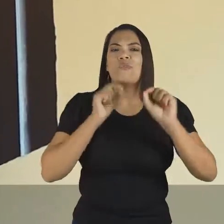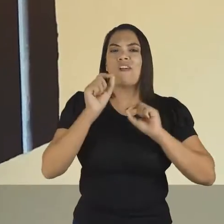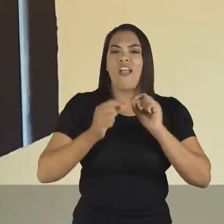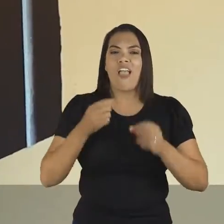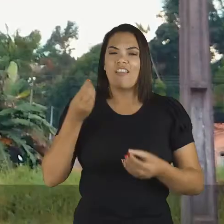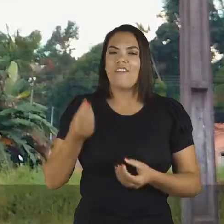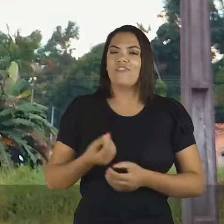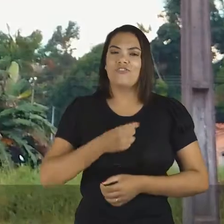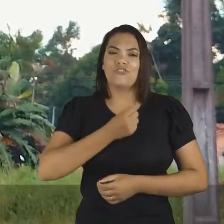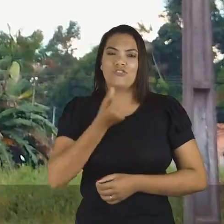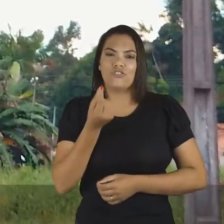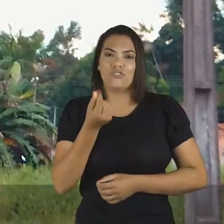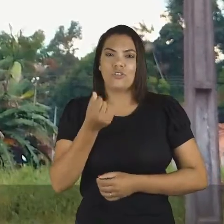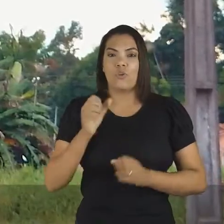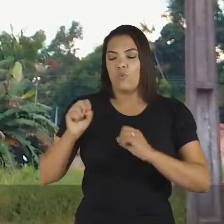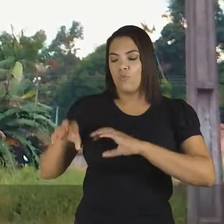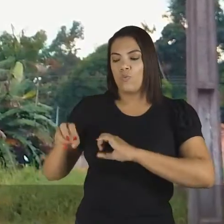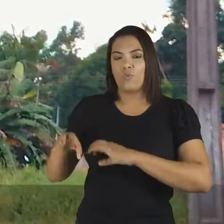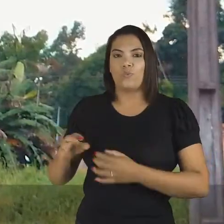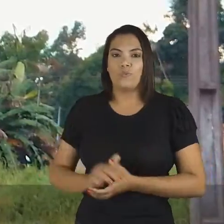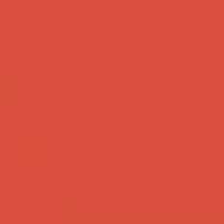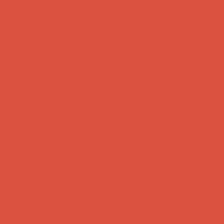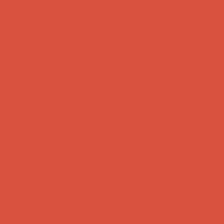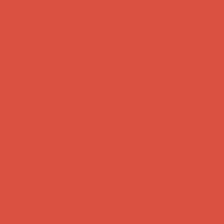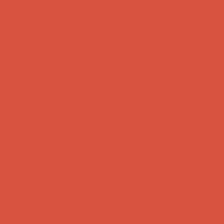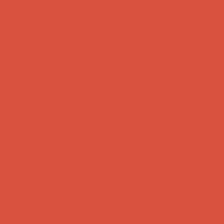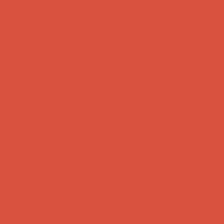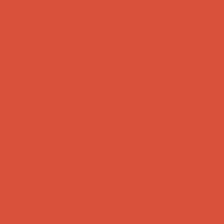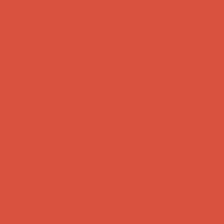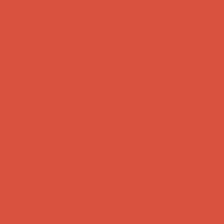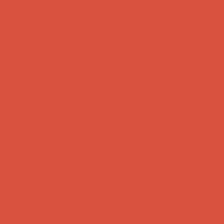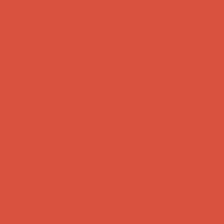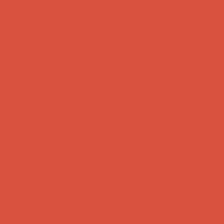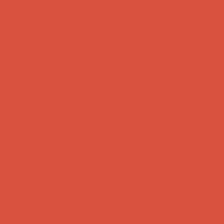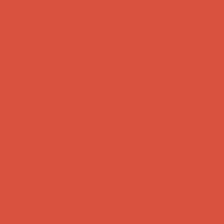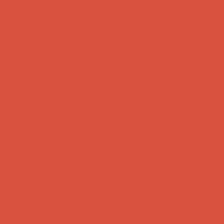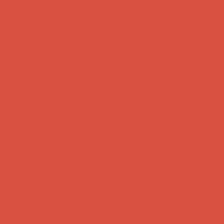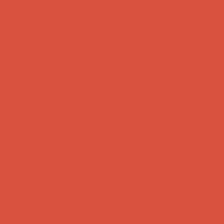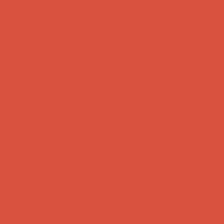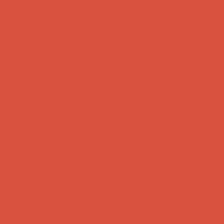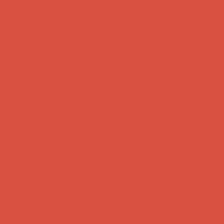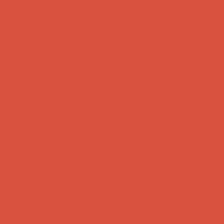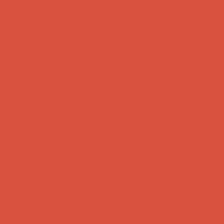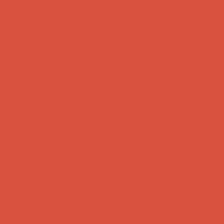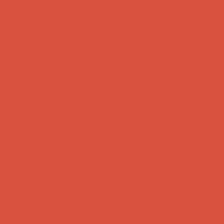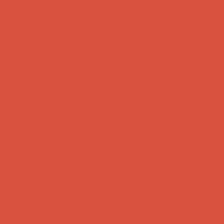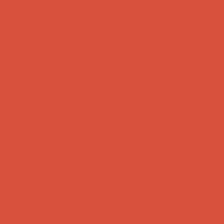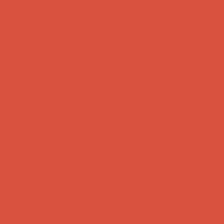investimento em educação. Prefeitura de Benevides.